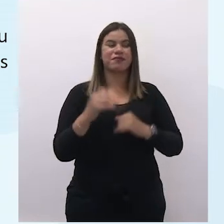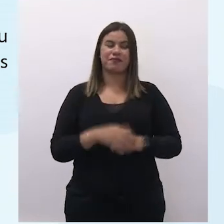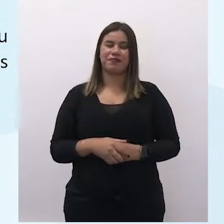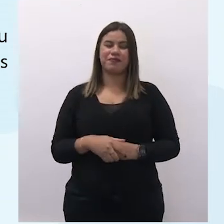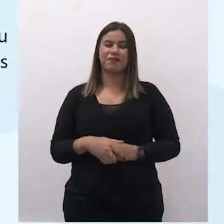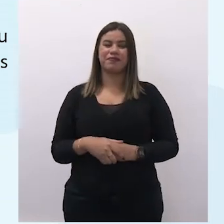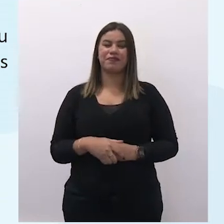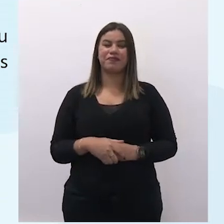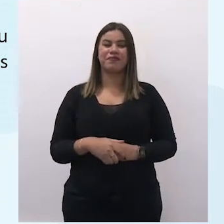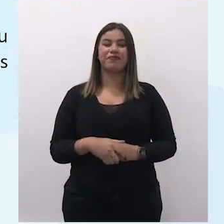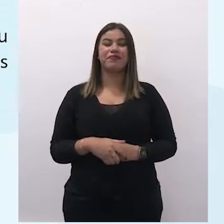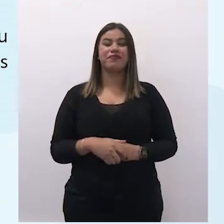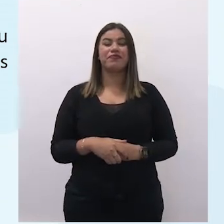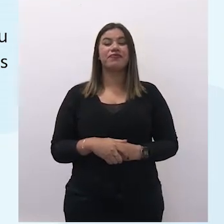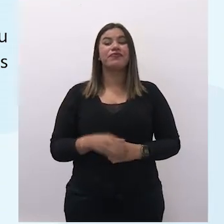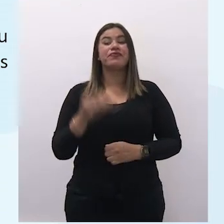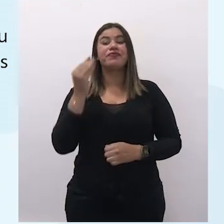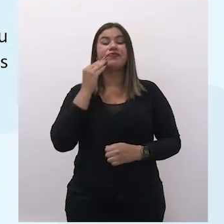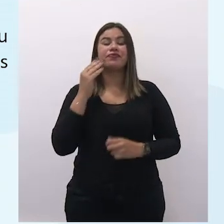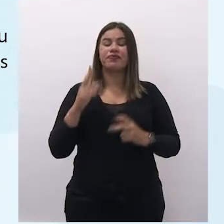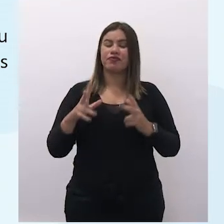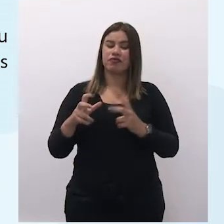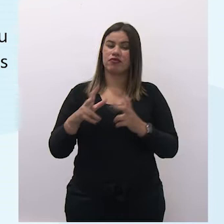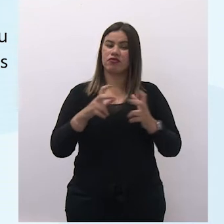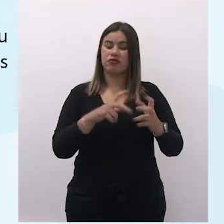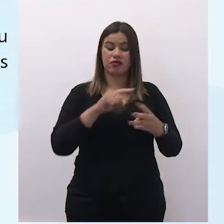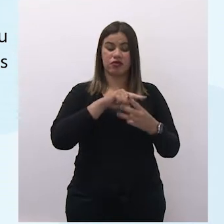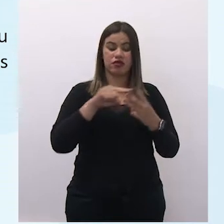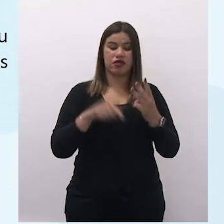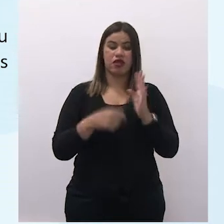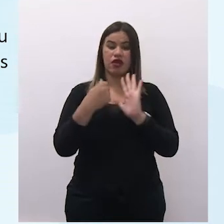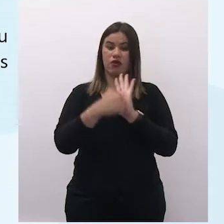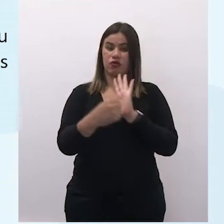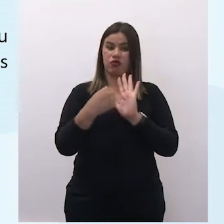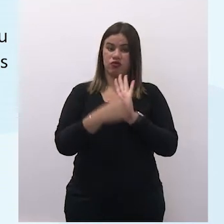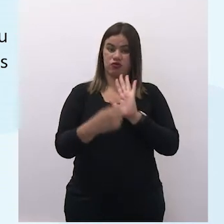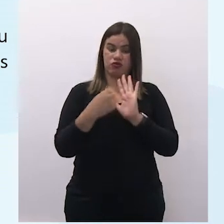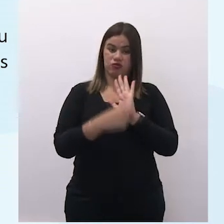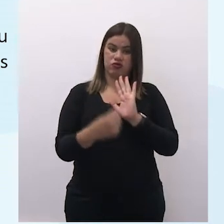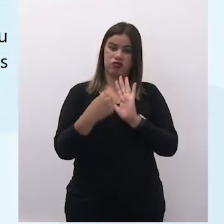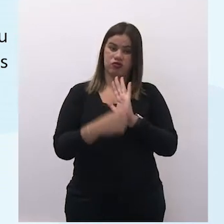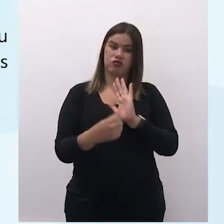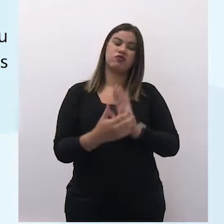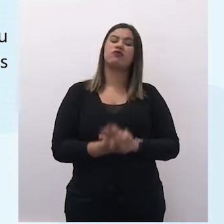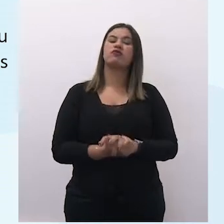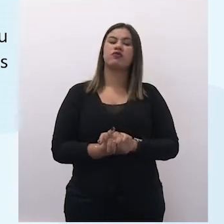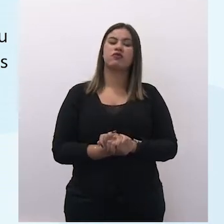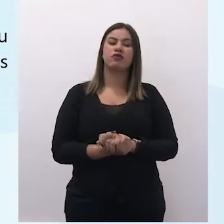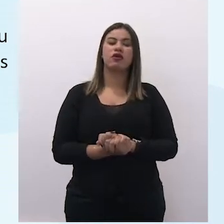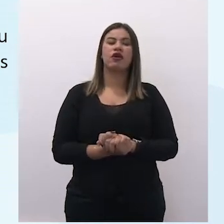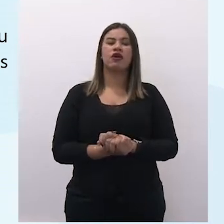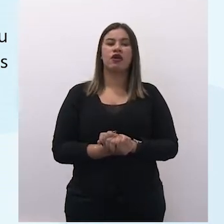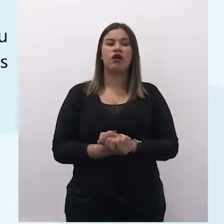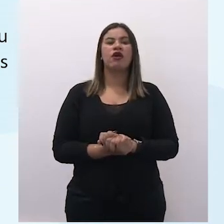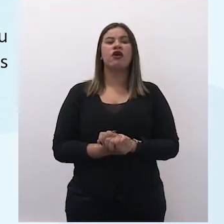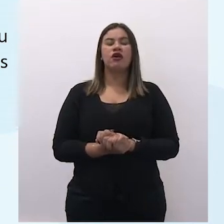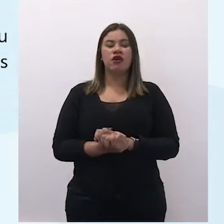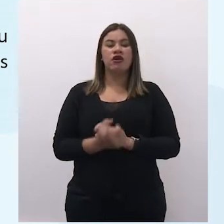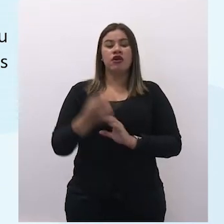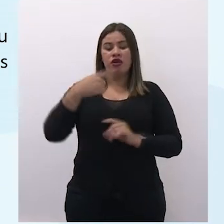Procurou-se verificar em qual medida os 3 autores aqui que iremos meio que